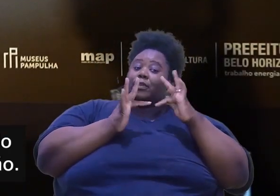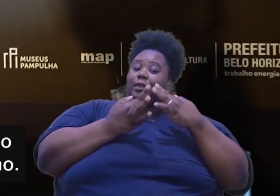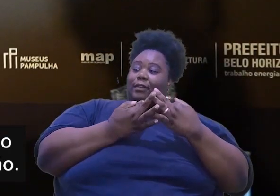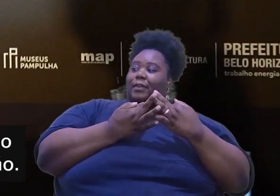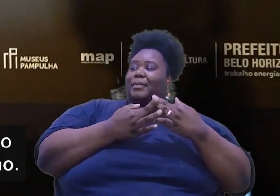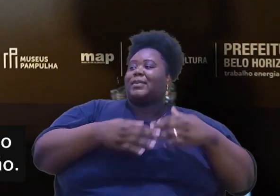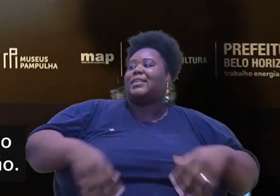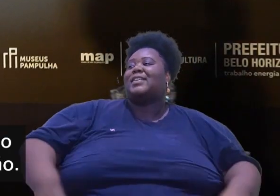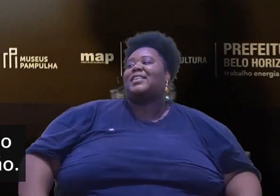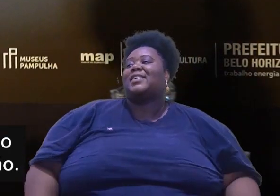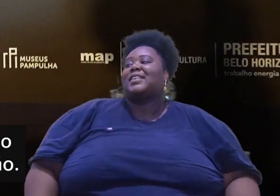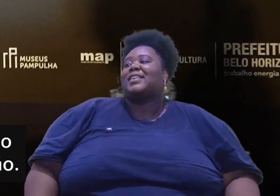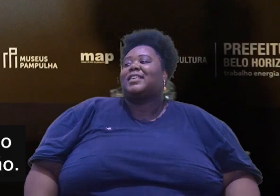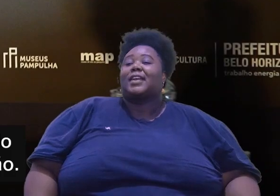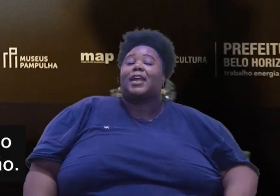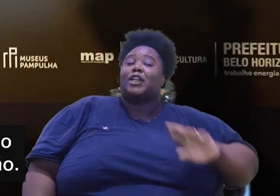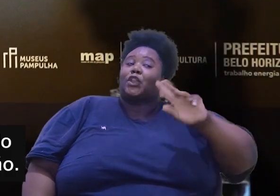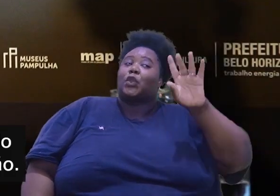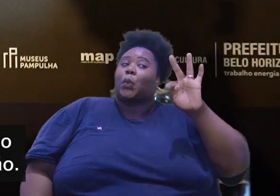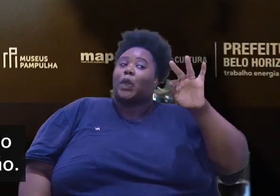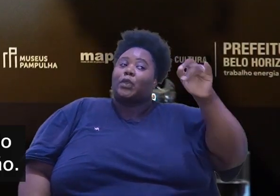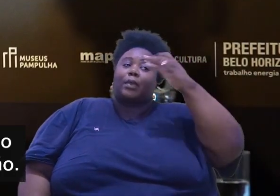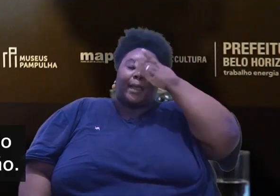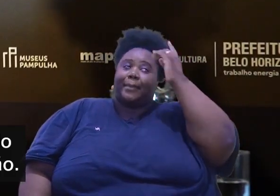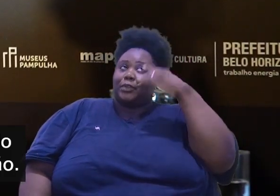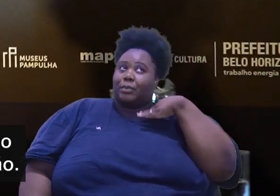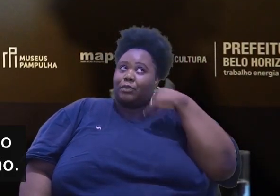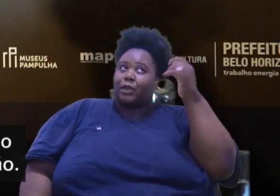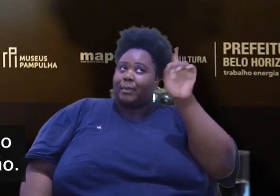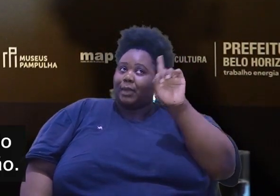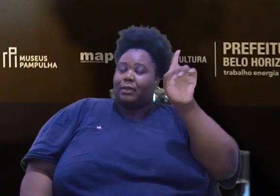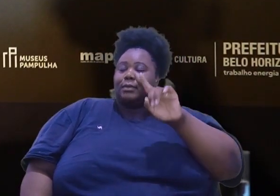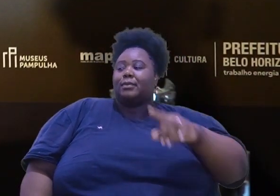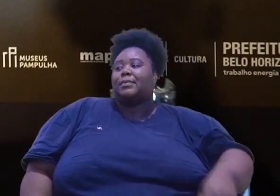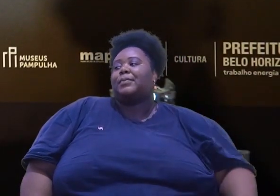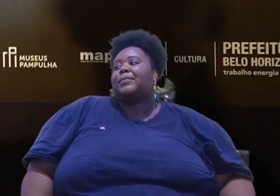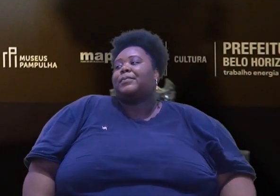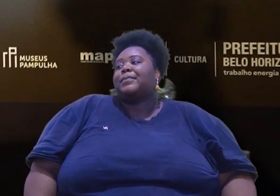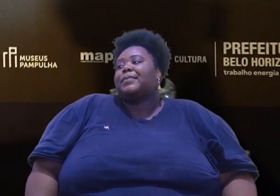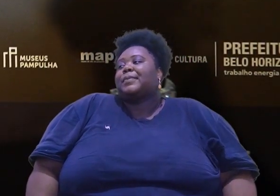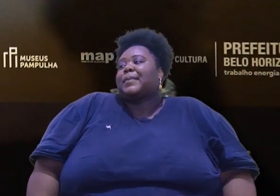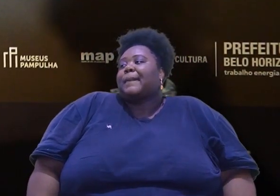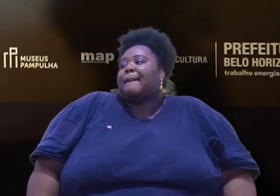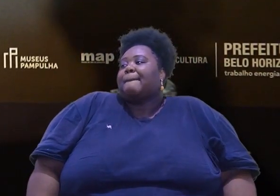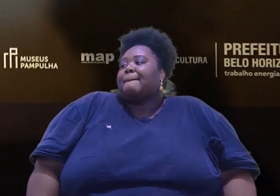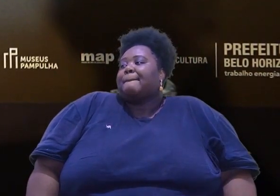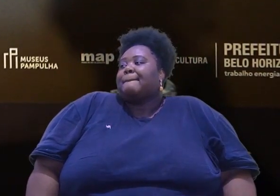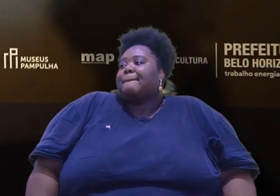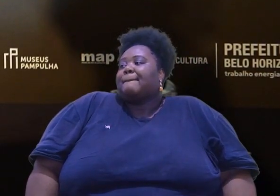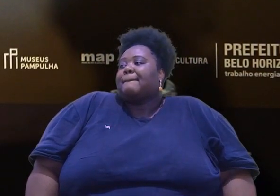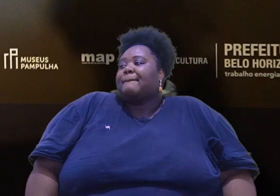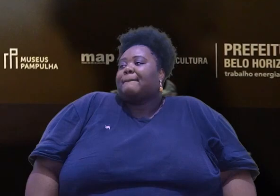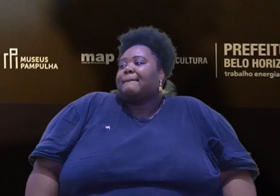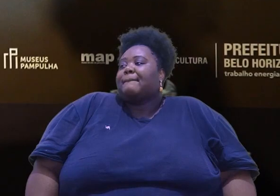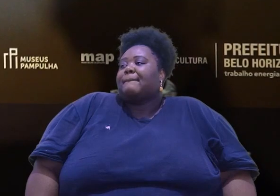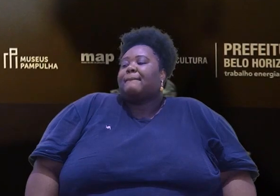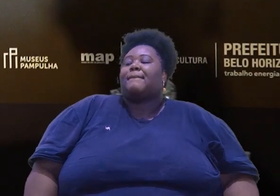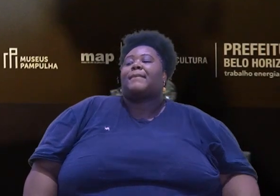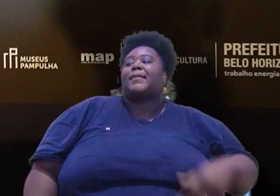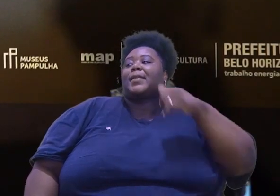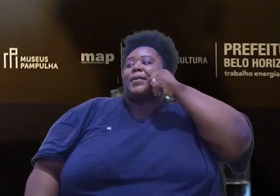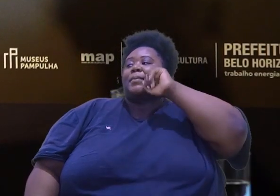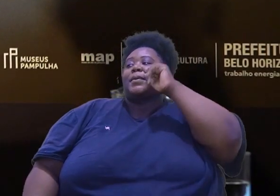já digo. Não é todo mundo que pode me chamar de Preta, não. E Aí teve um ano, eu chego, a minha mãe fala,